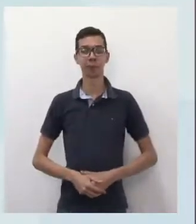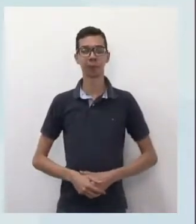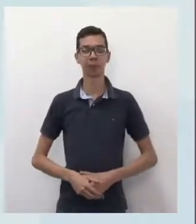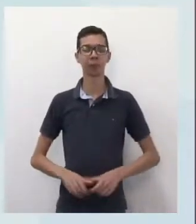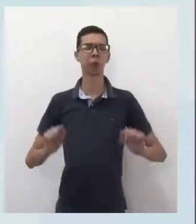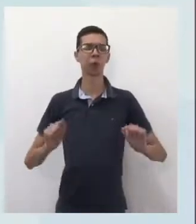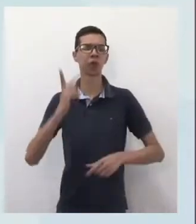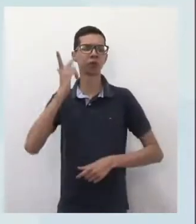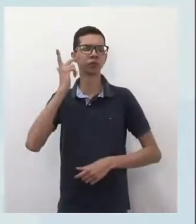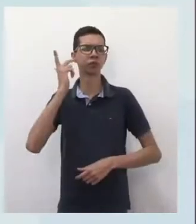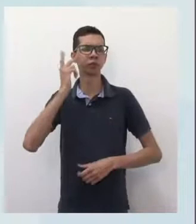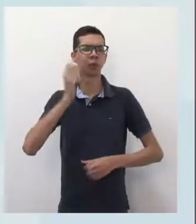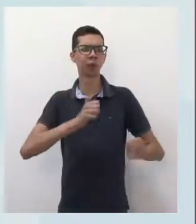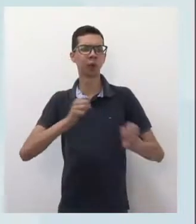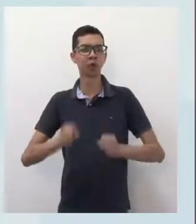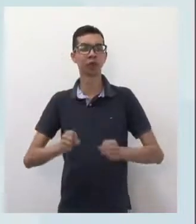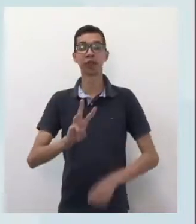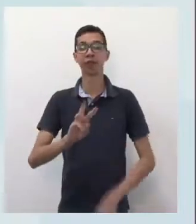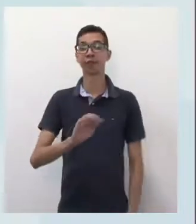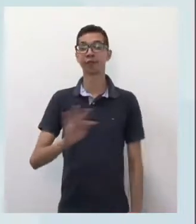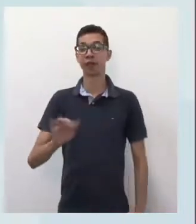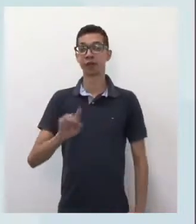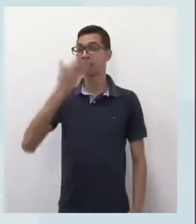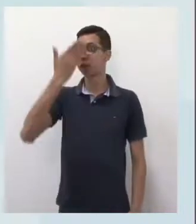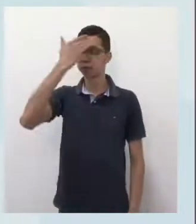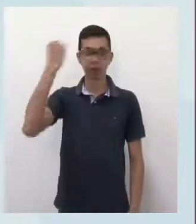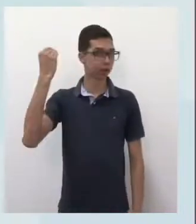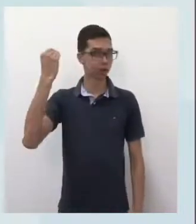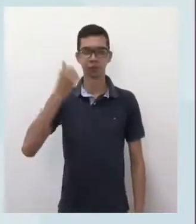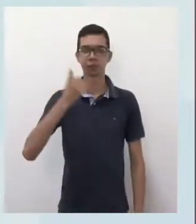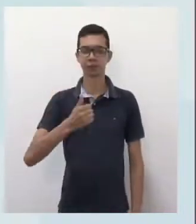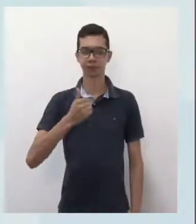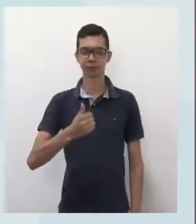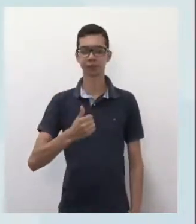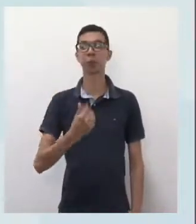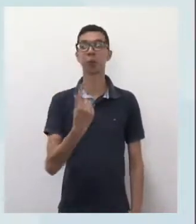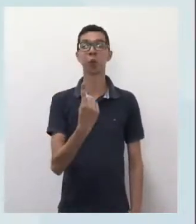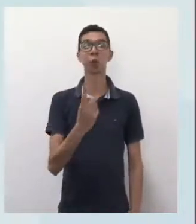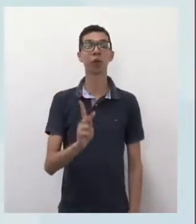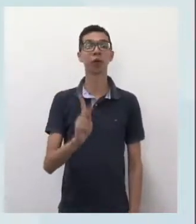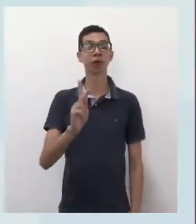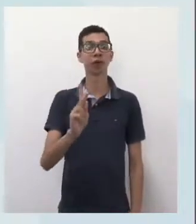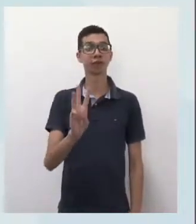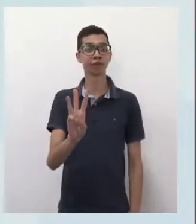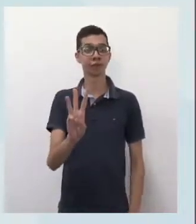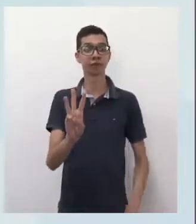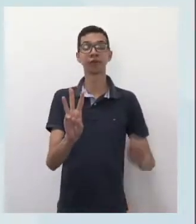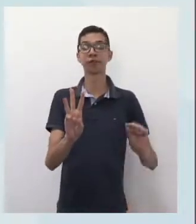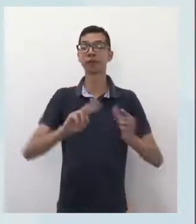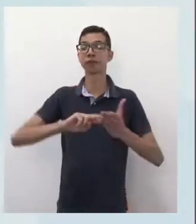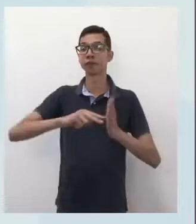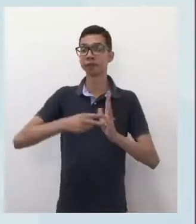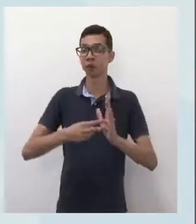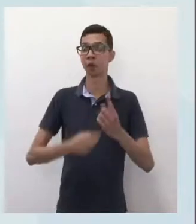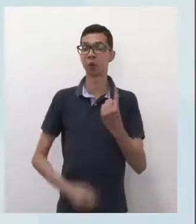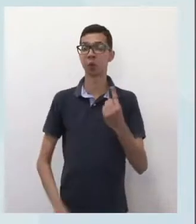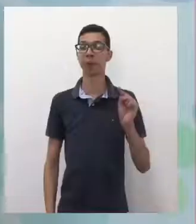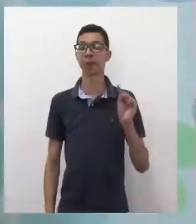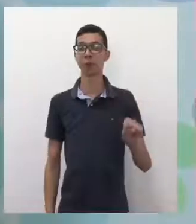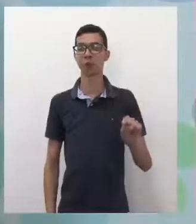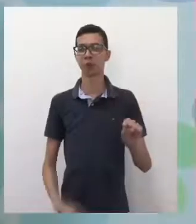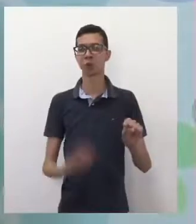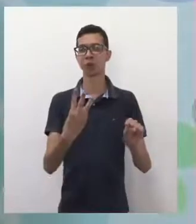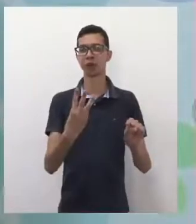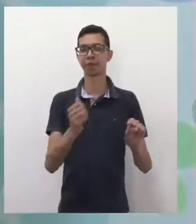de potência é watt, não se esqueça. 1 kW quer dizer 1.000